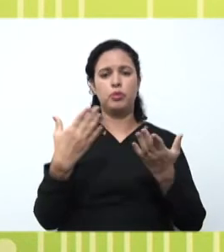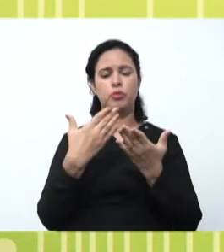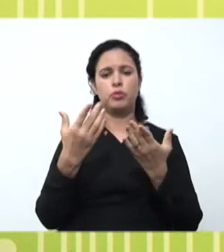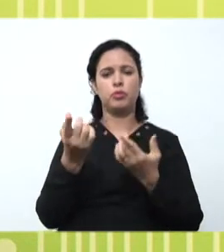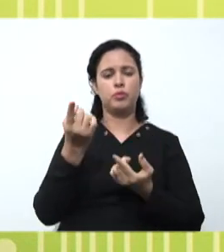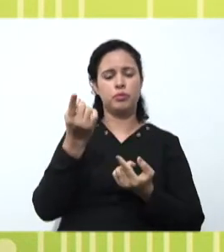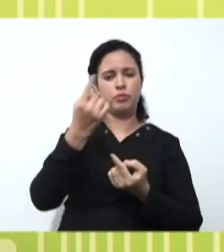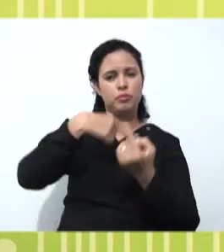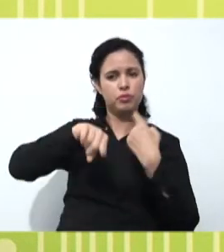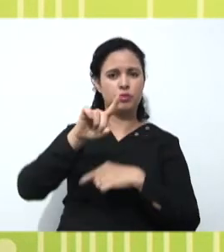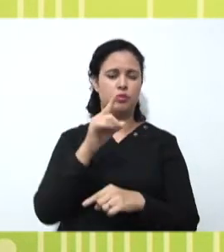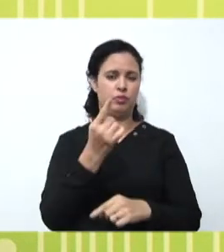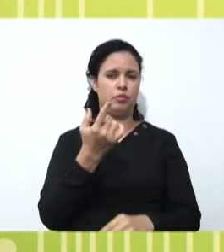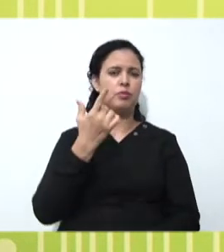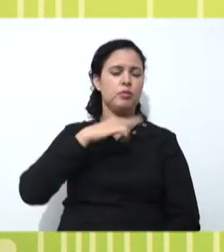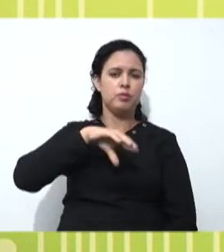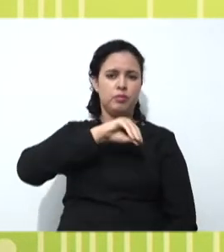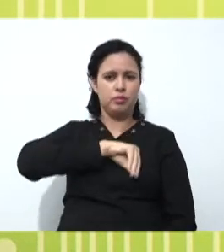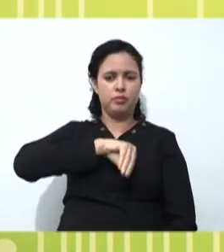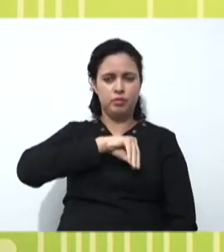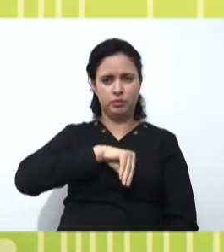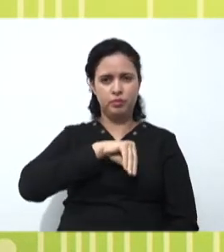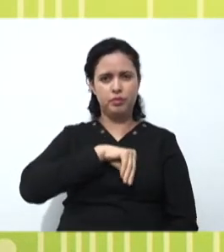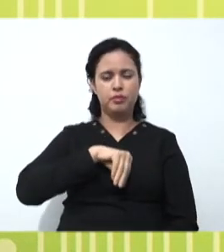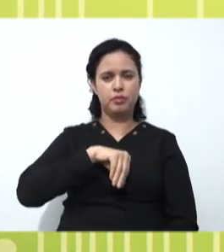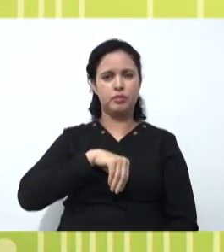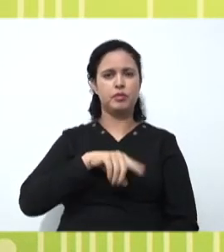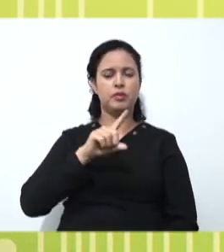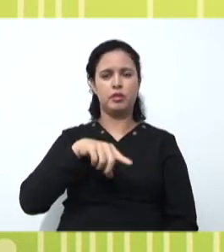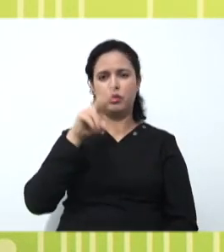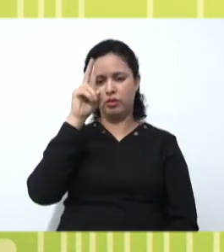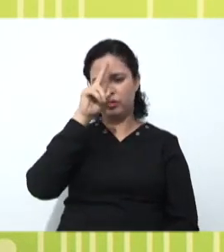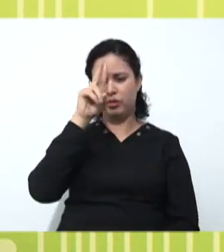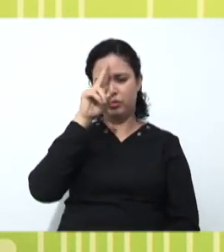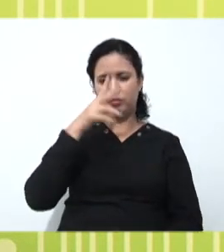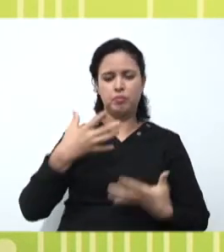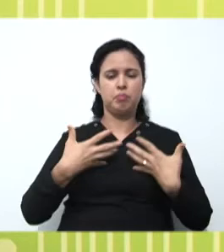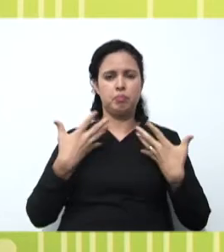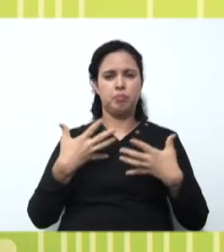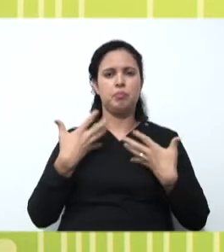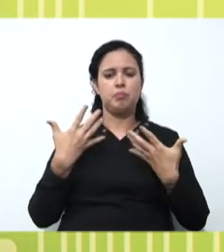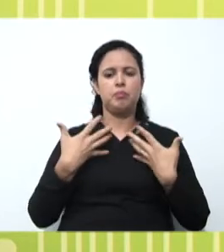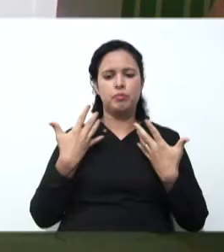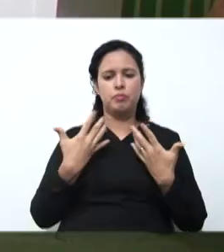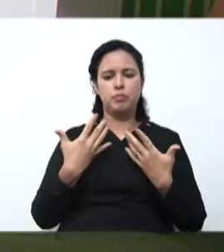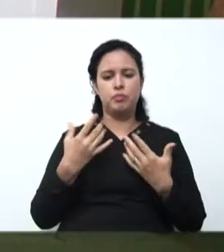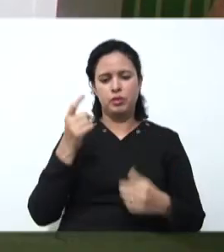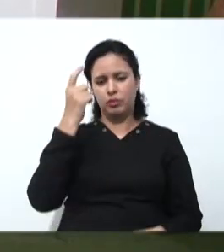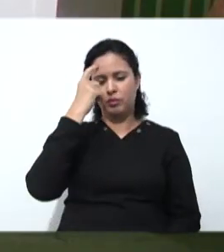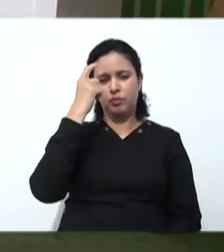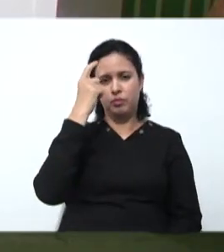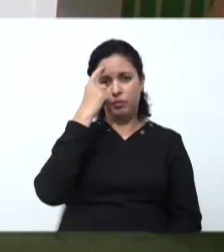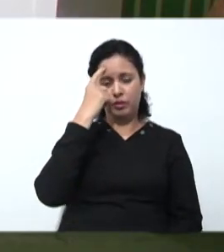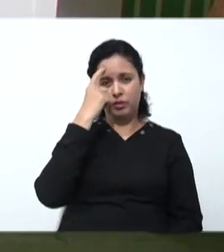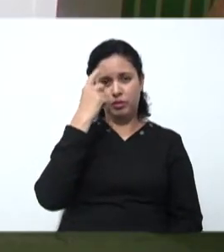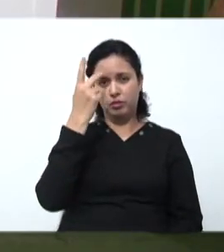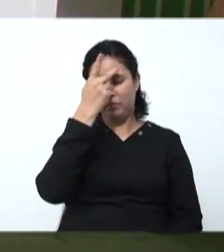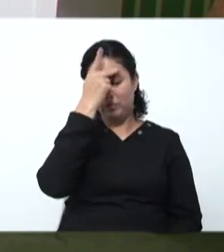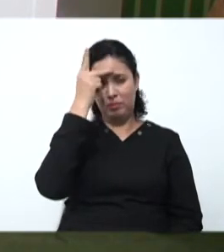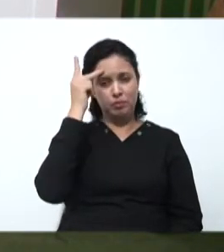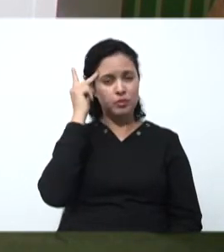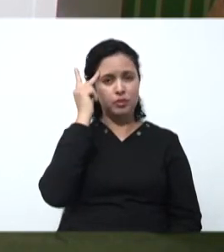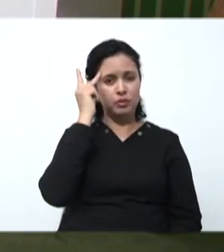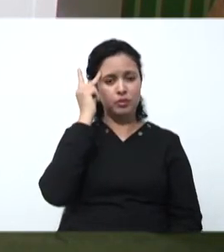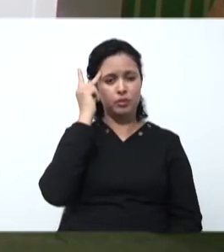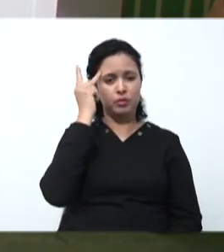o próprio negócio. E é uma história bem empolgante, né, professor? Quando a gente pensa que alguém saiu praticamente